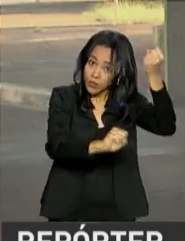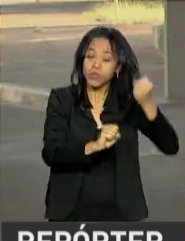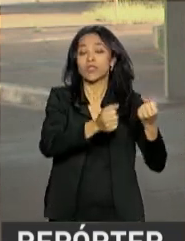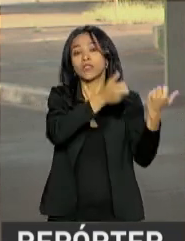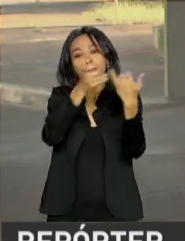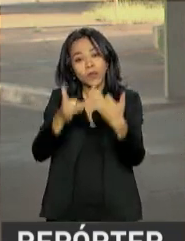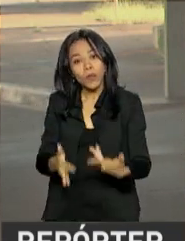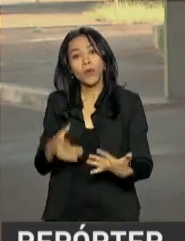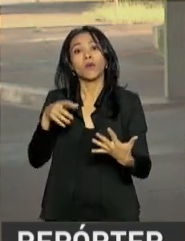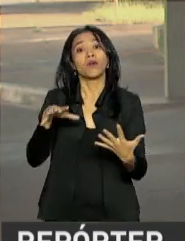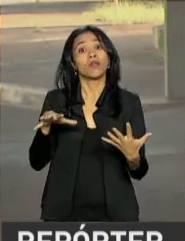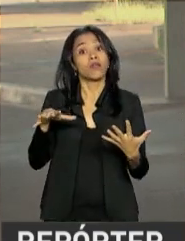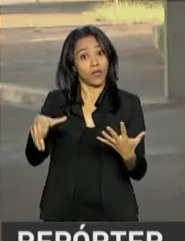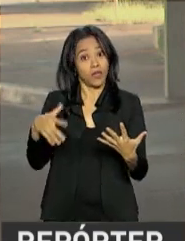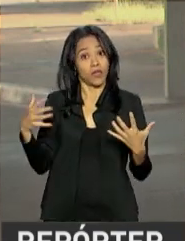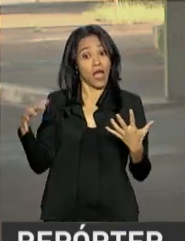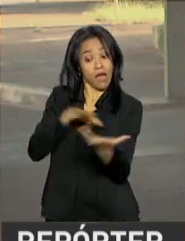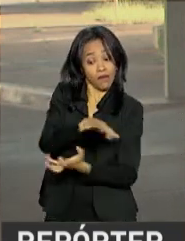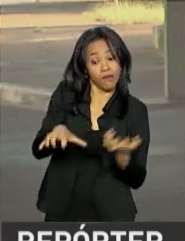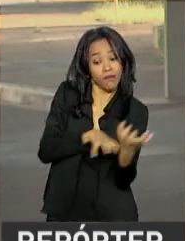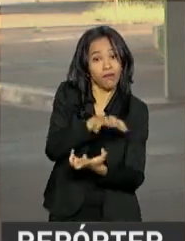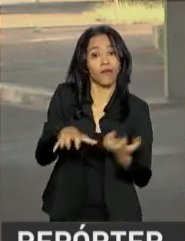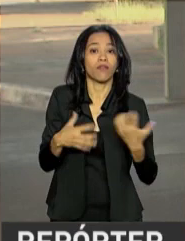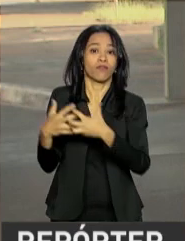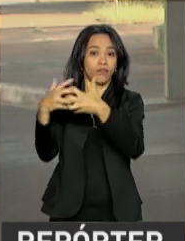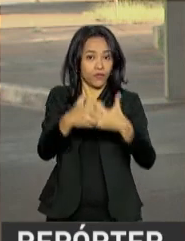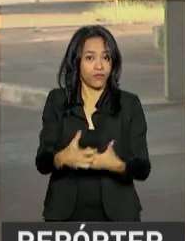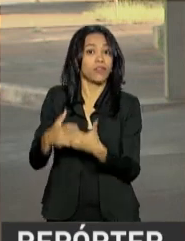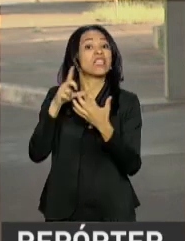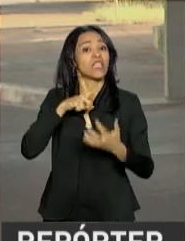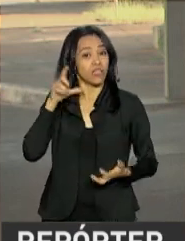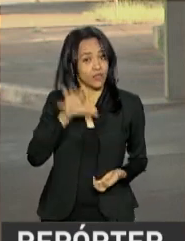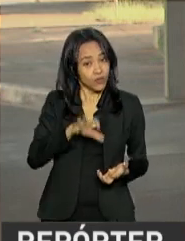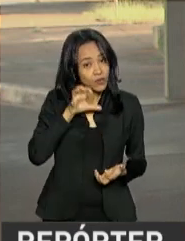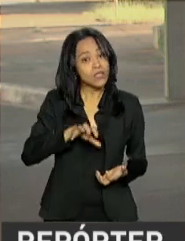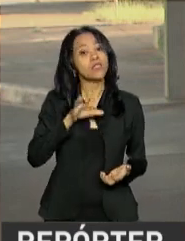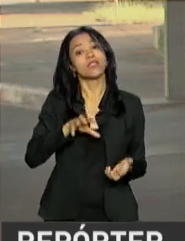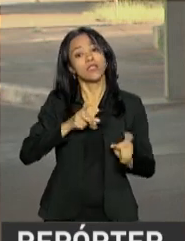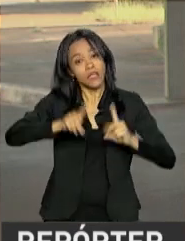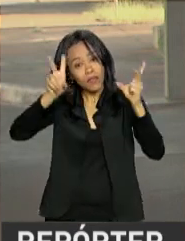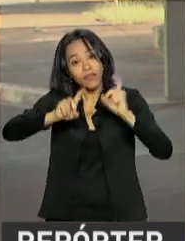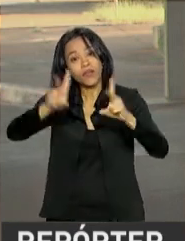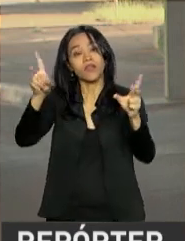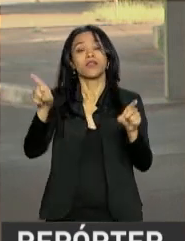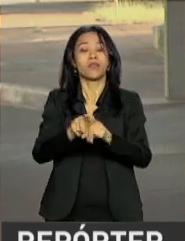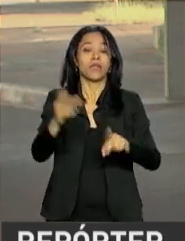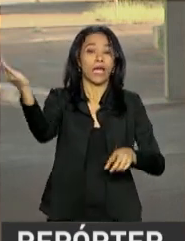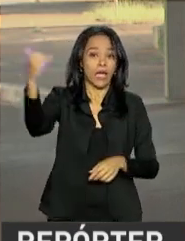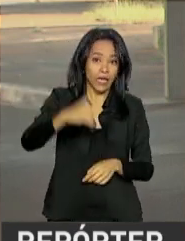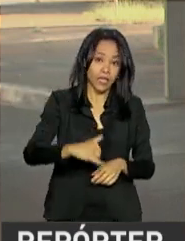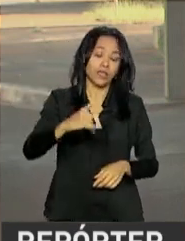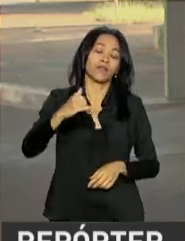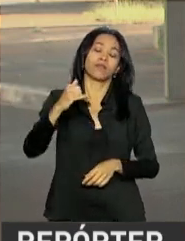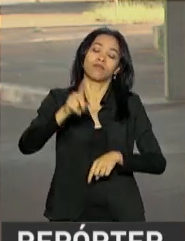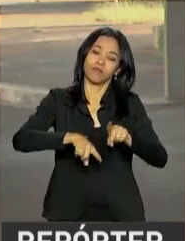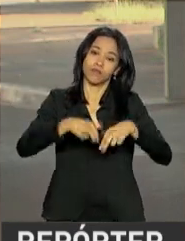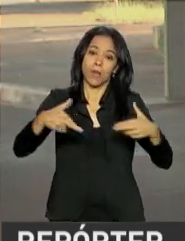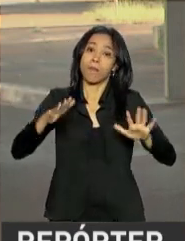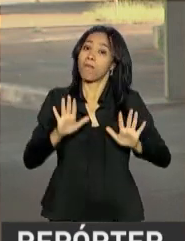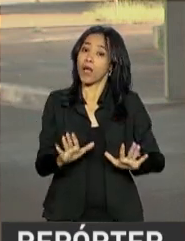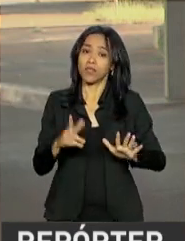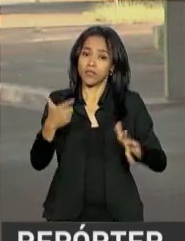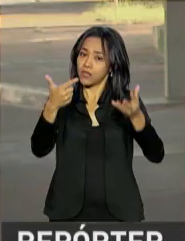caminhoneiros teve impactos tanto nas importações quanto nas exportações do mês mas não compromete a